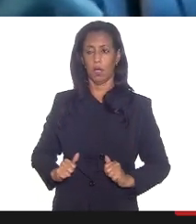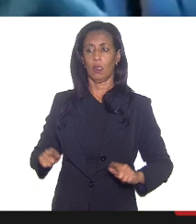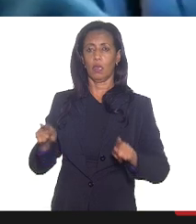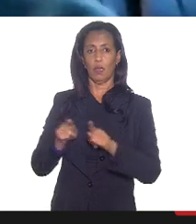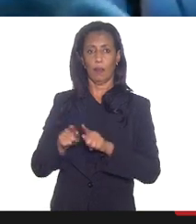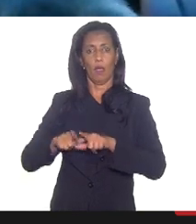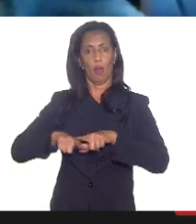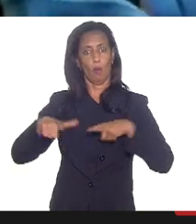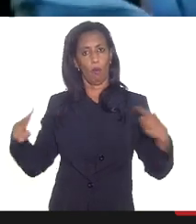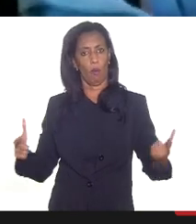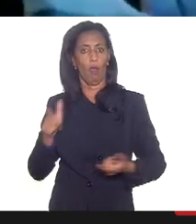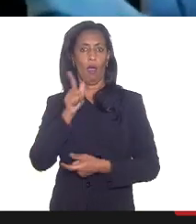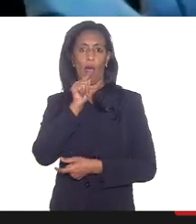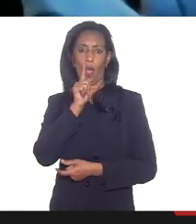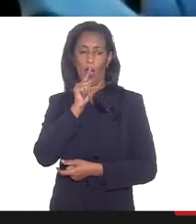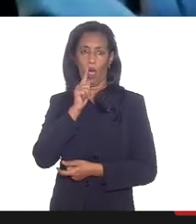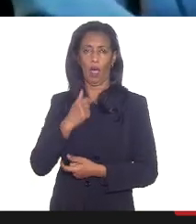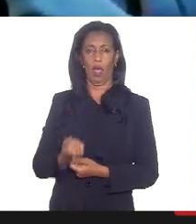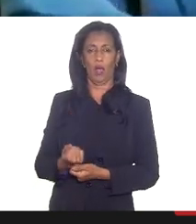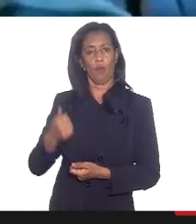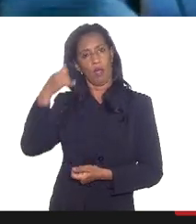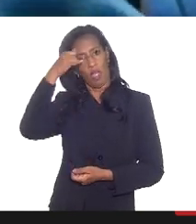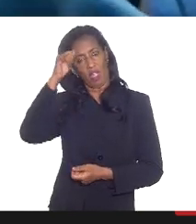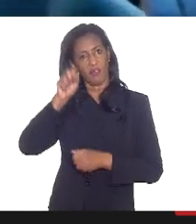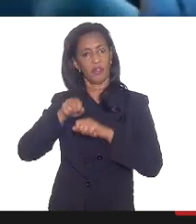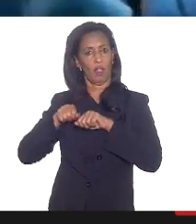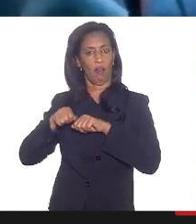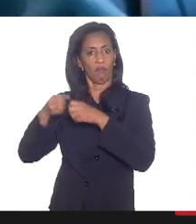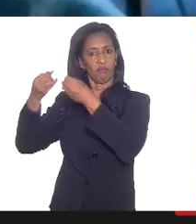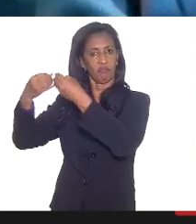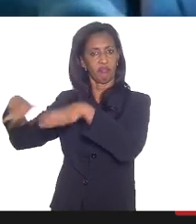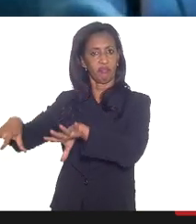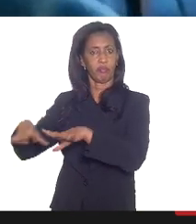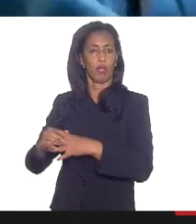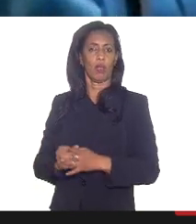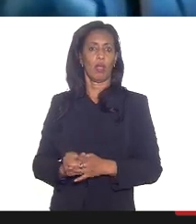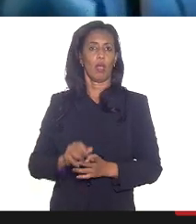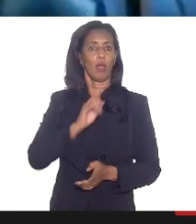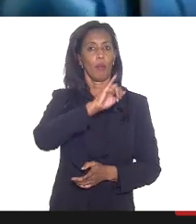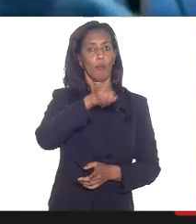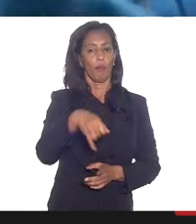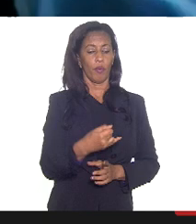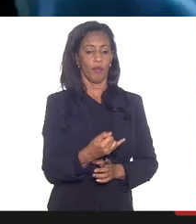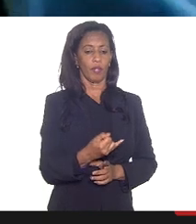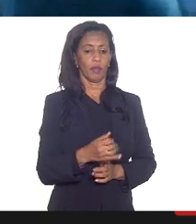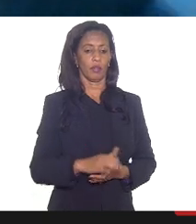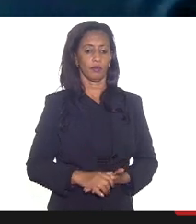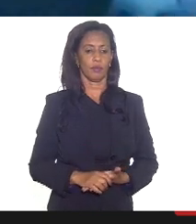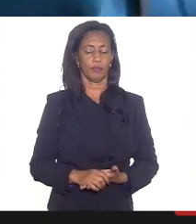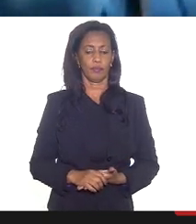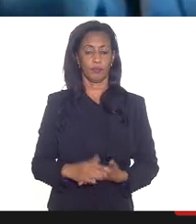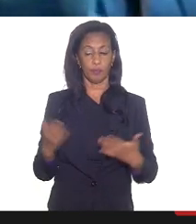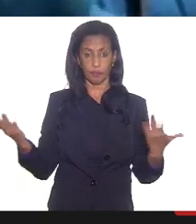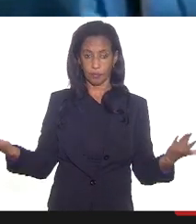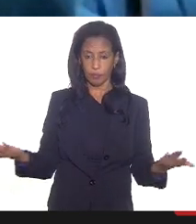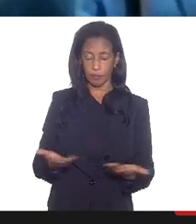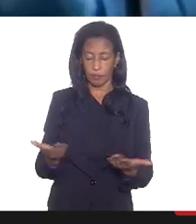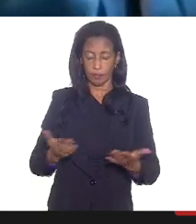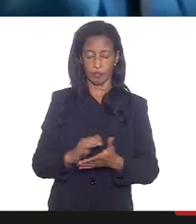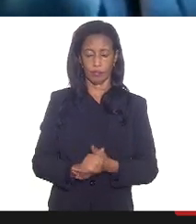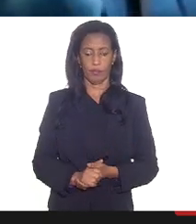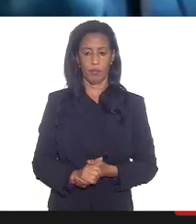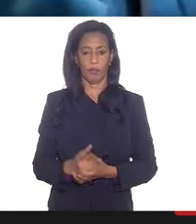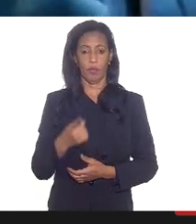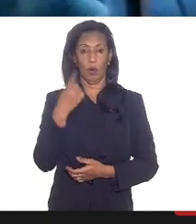de água, para combater o desperdício, para recuperar alguns corpos hídricos. Agora,